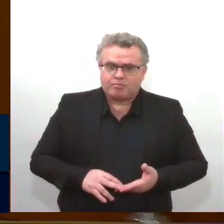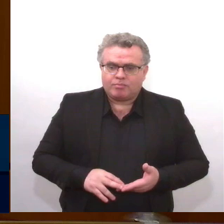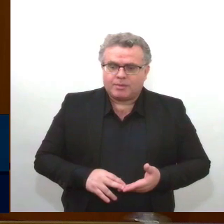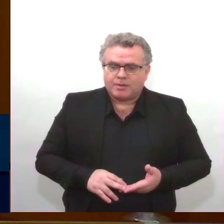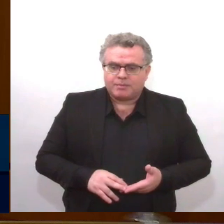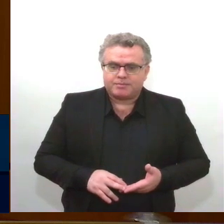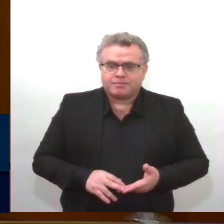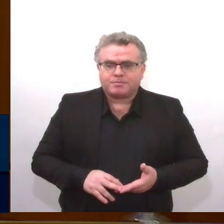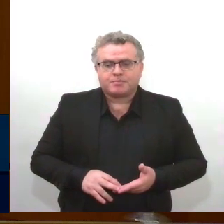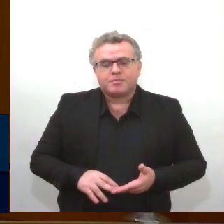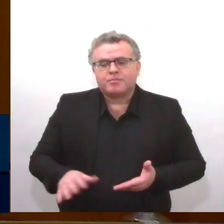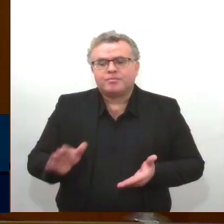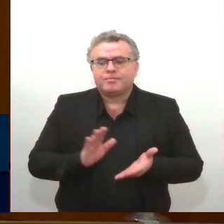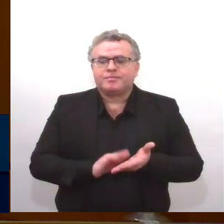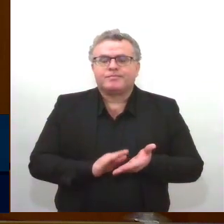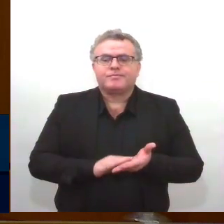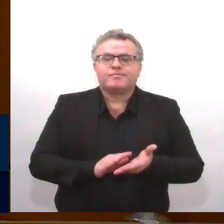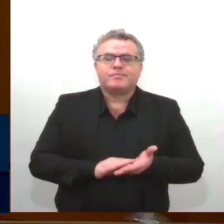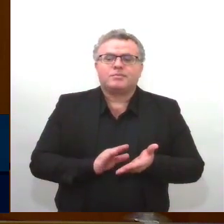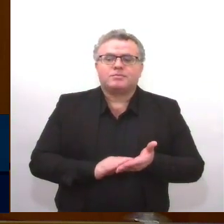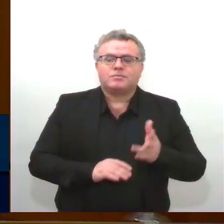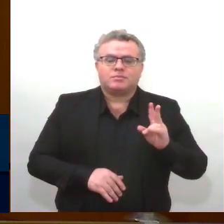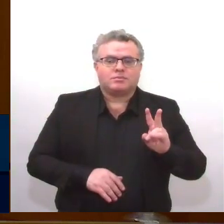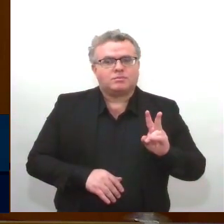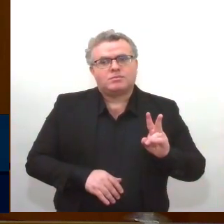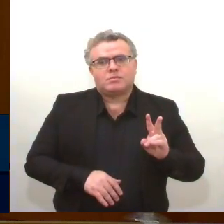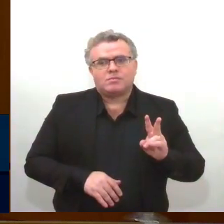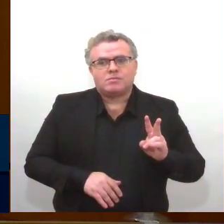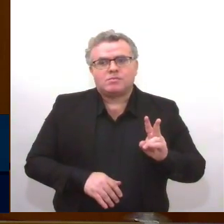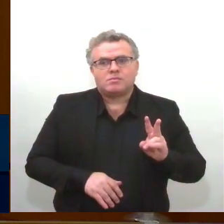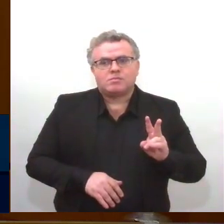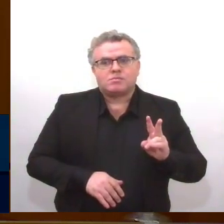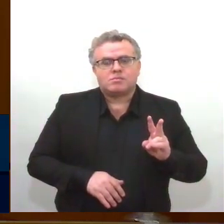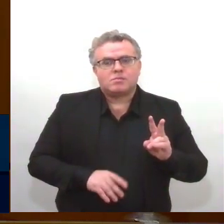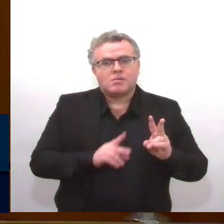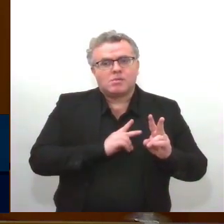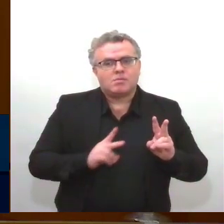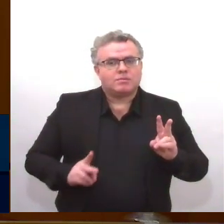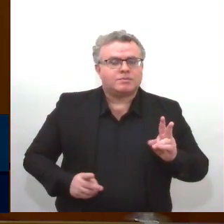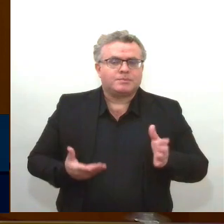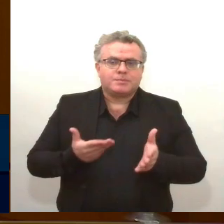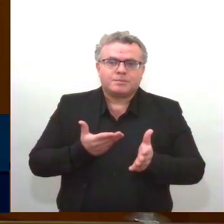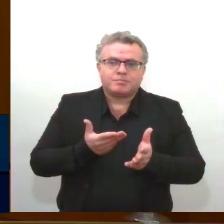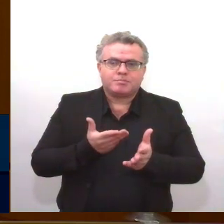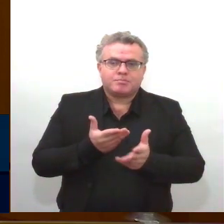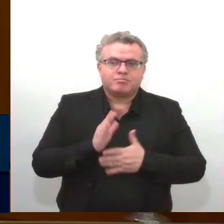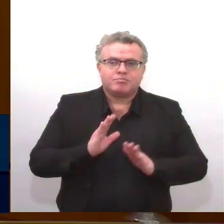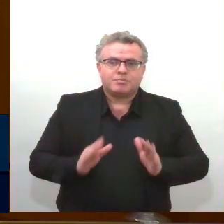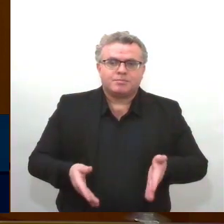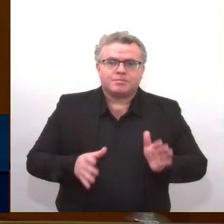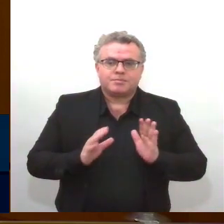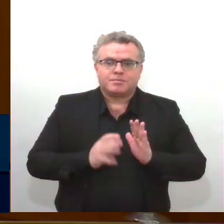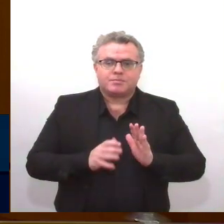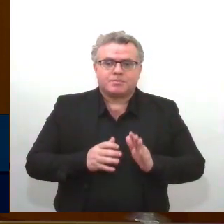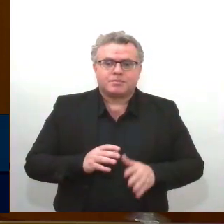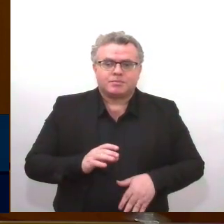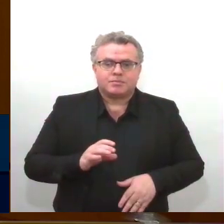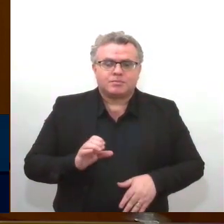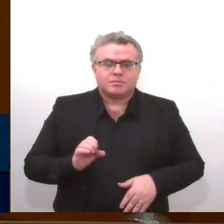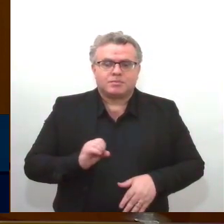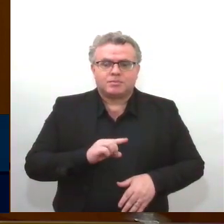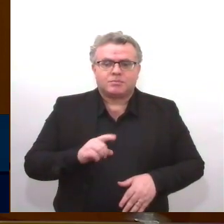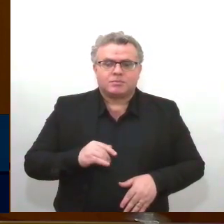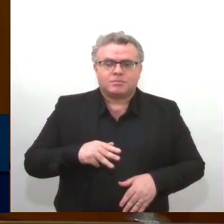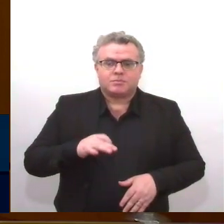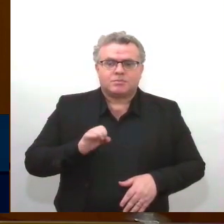dois vereadores um vereador e uma vereadora que foi eleito pelos dois que foram eleitos pelo Cidadania em São Miguel do Aleixo vereadora Bia de